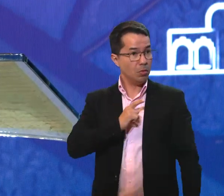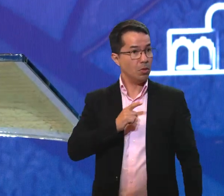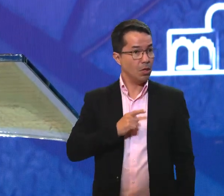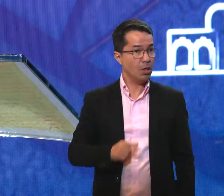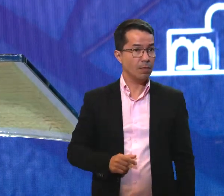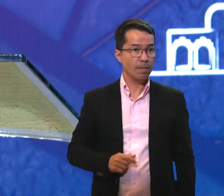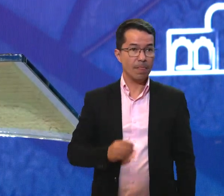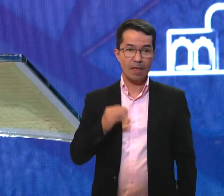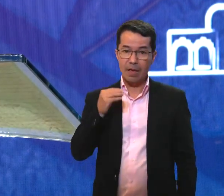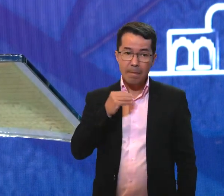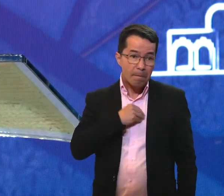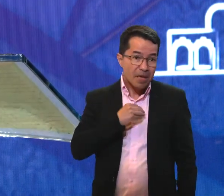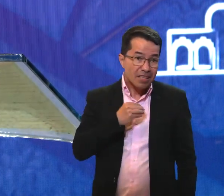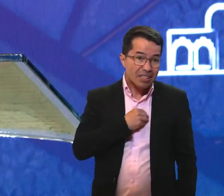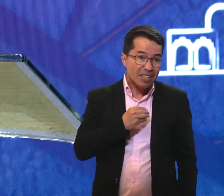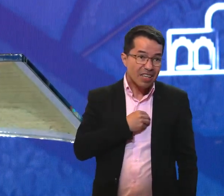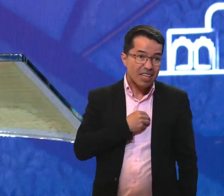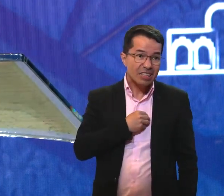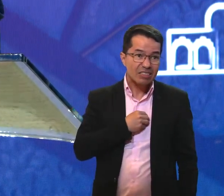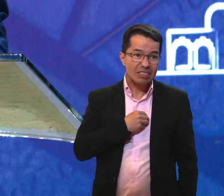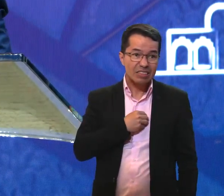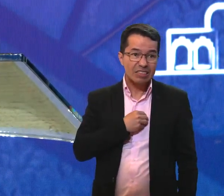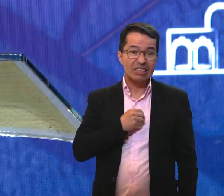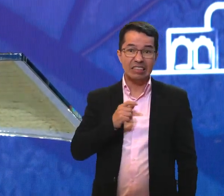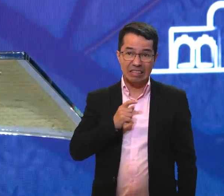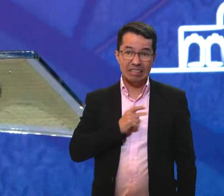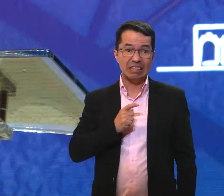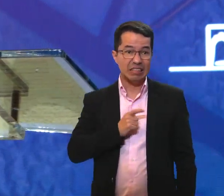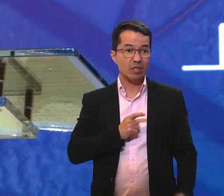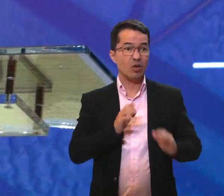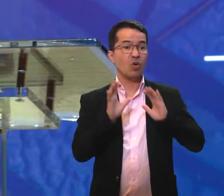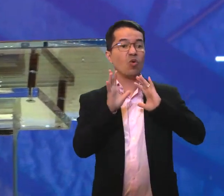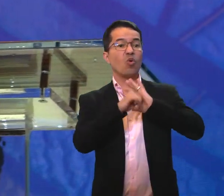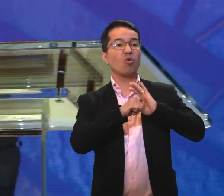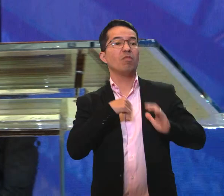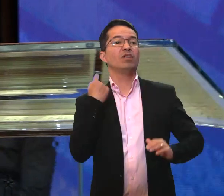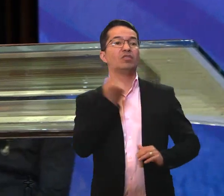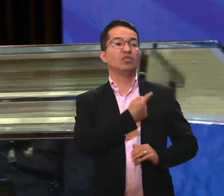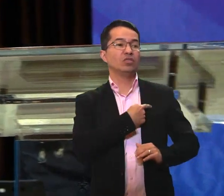Os pecados roubam de nós o despertamento espiritual.